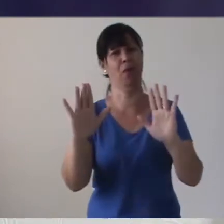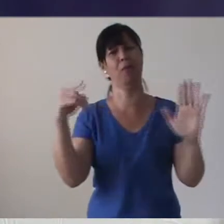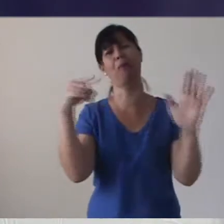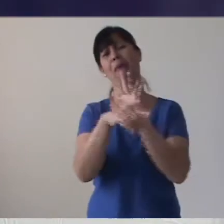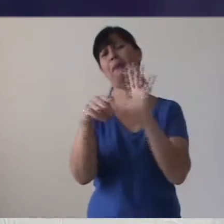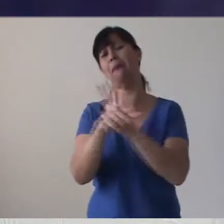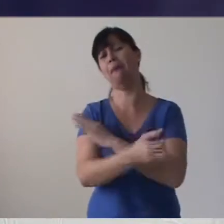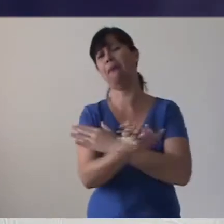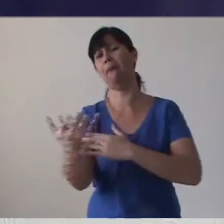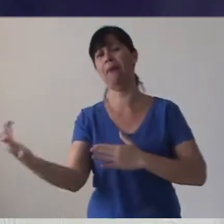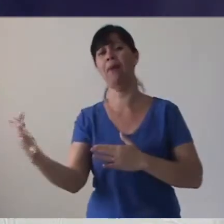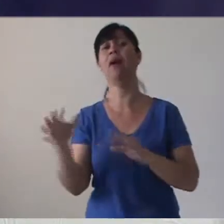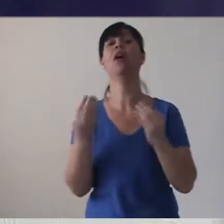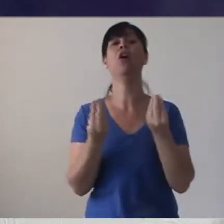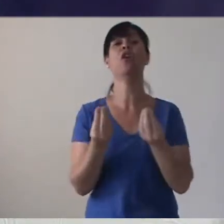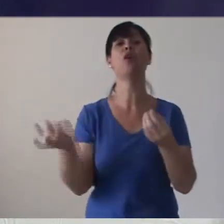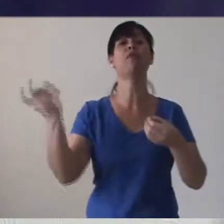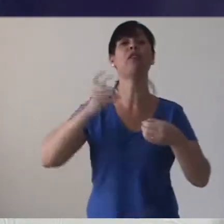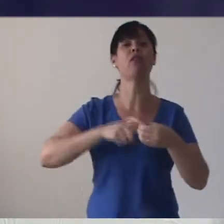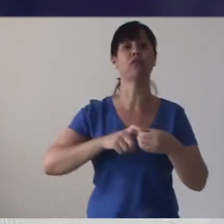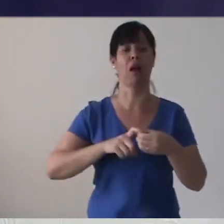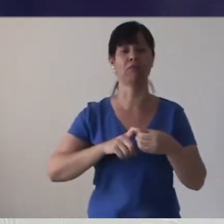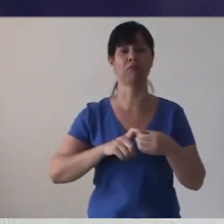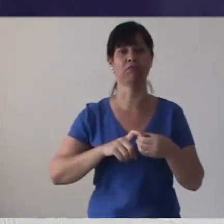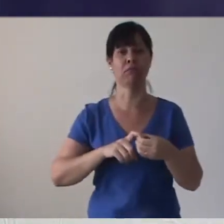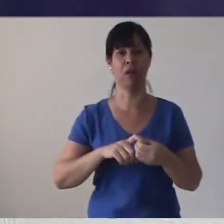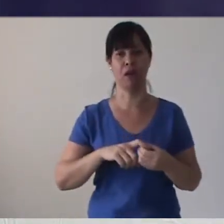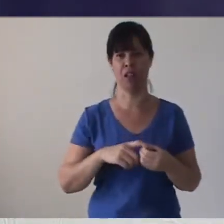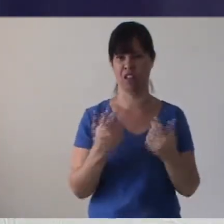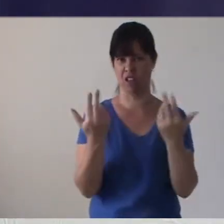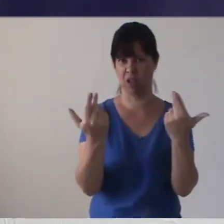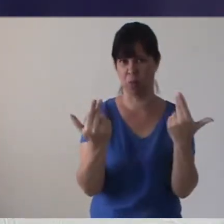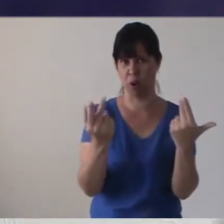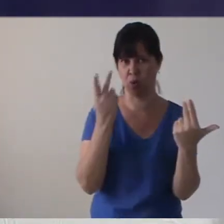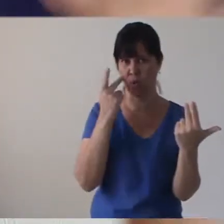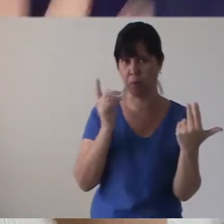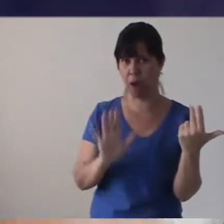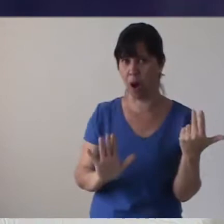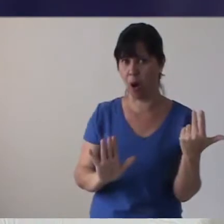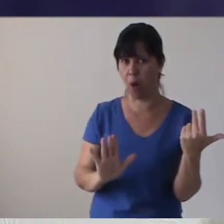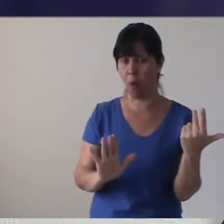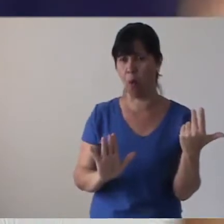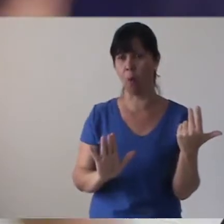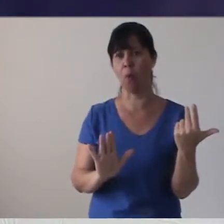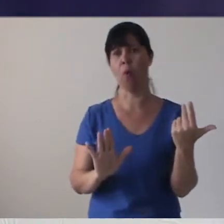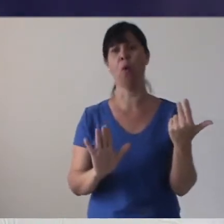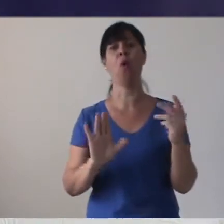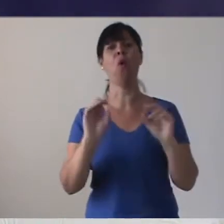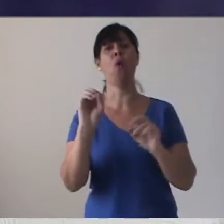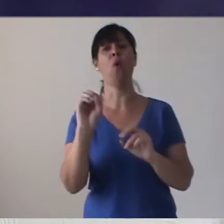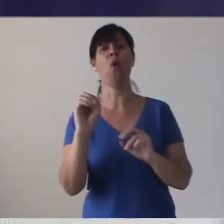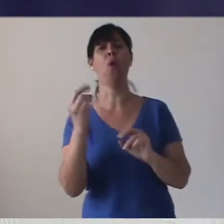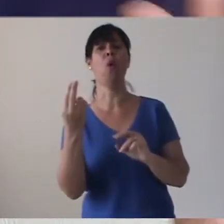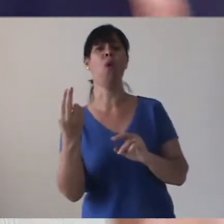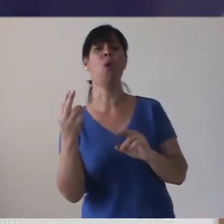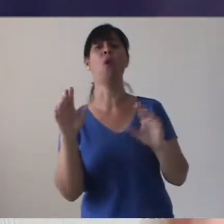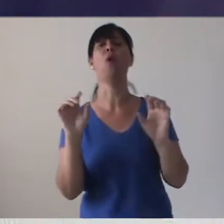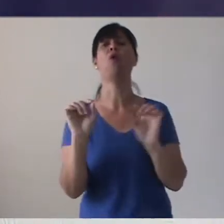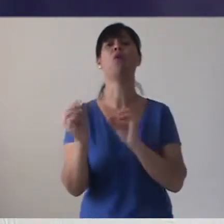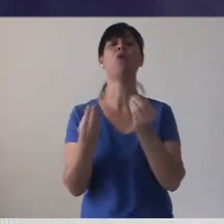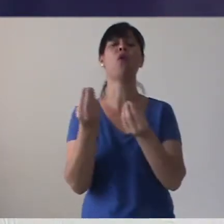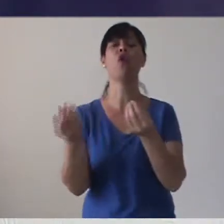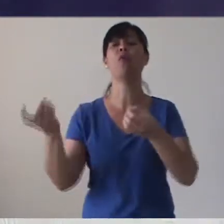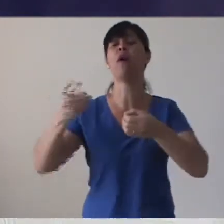perguntas, né? Vai voltar como? Vai voltar o que era? Vai voltar, o Blended Learning é o